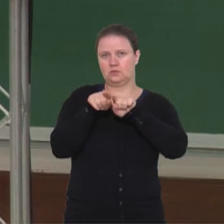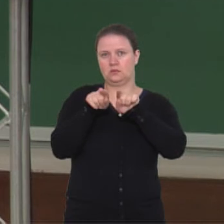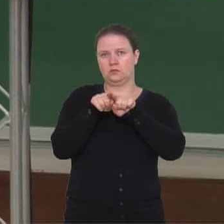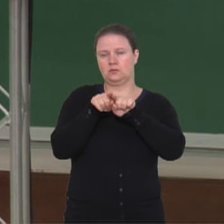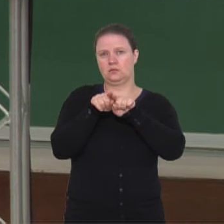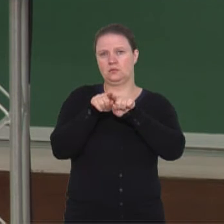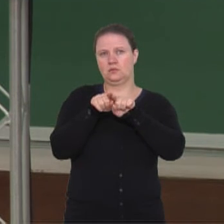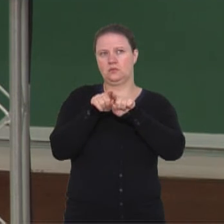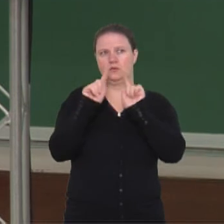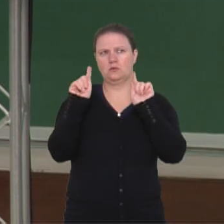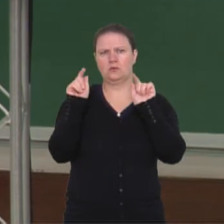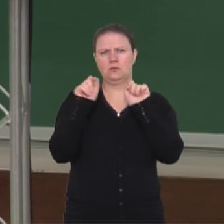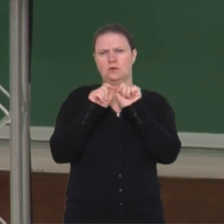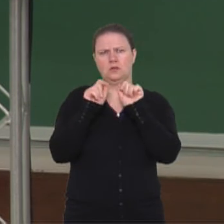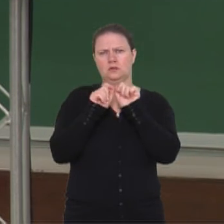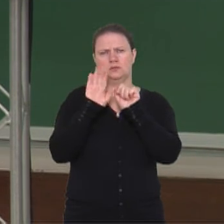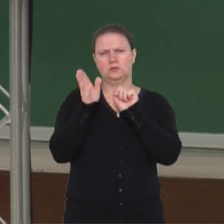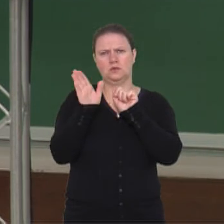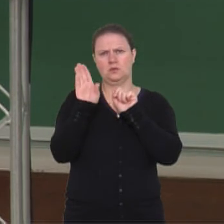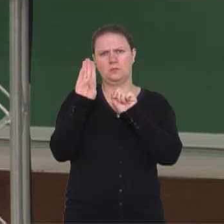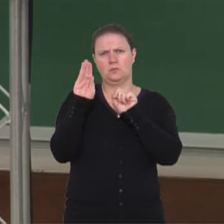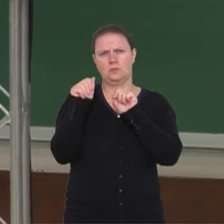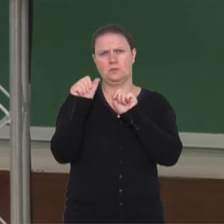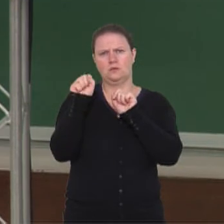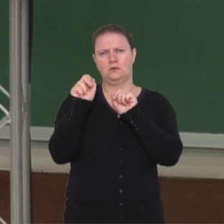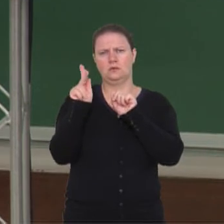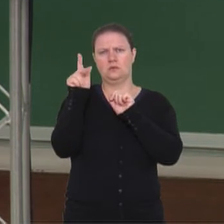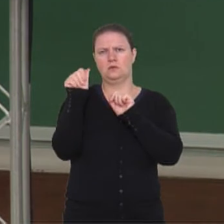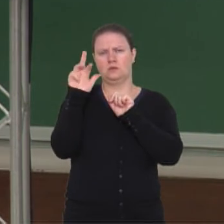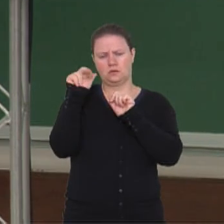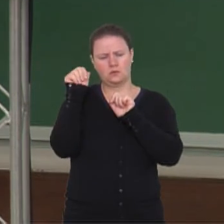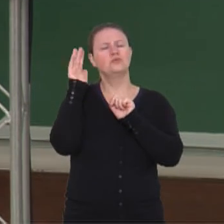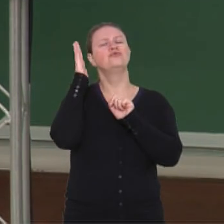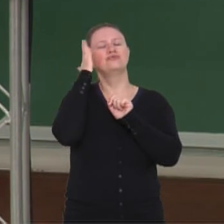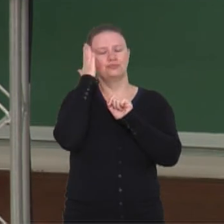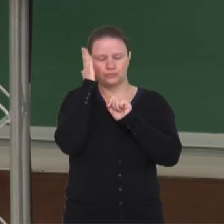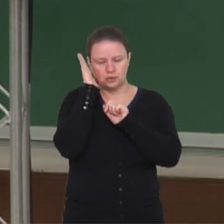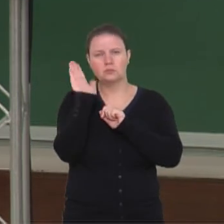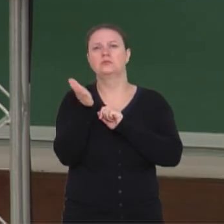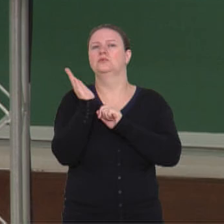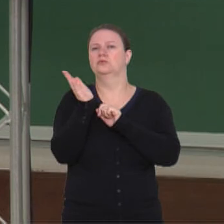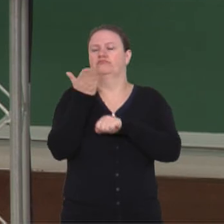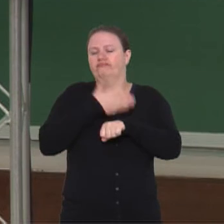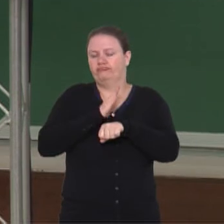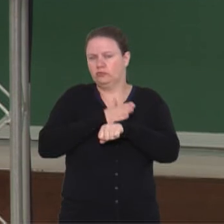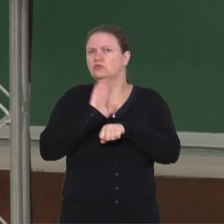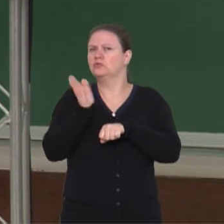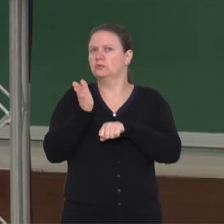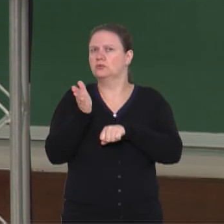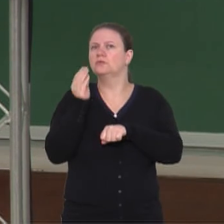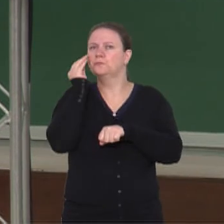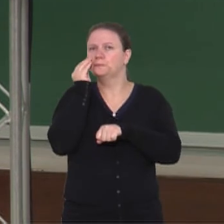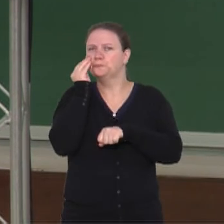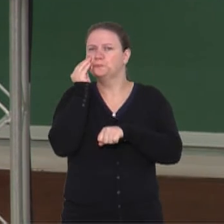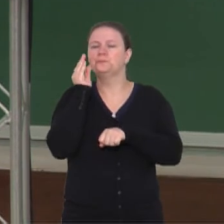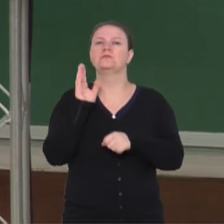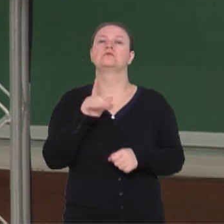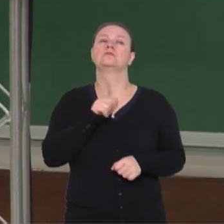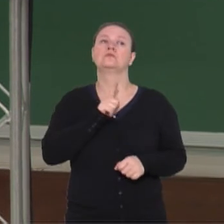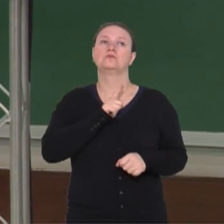aqui aplicar Bhaskara com vocês, vocês já sabem, vamos ter oportunidade para isso. As raízes que você tem desta